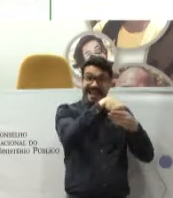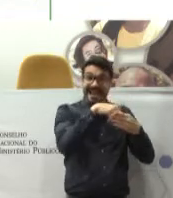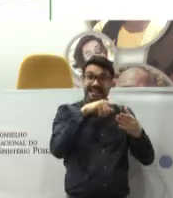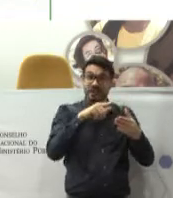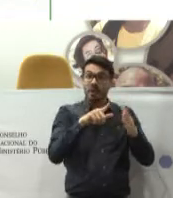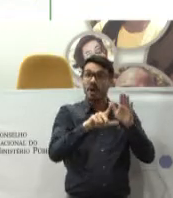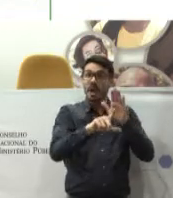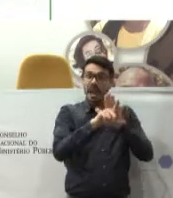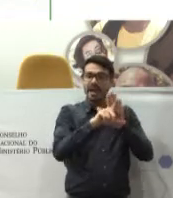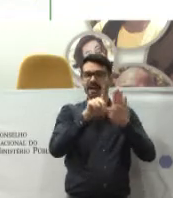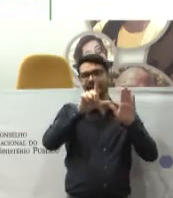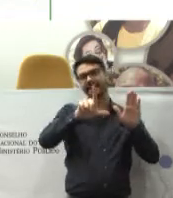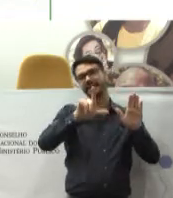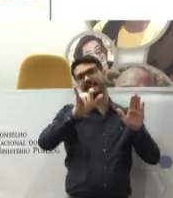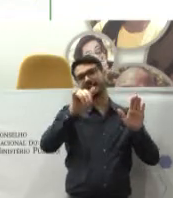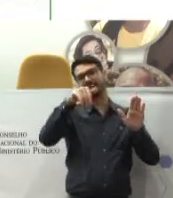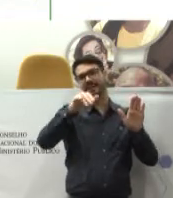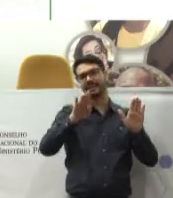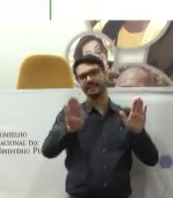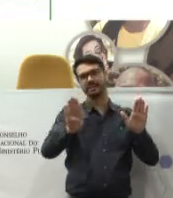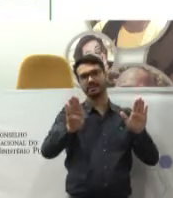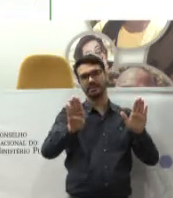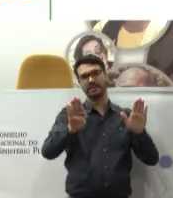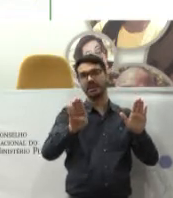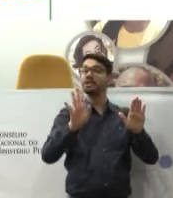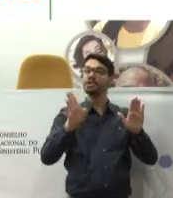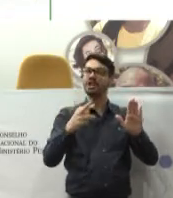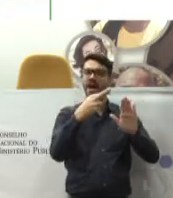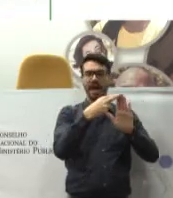que estou dizendo, não. Temos uma norma agora, né?